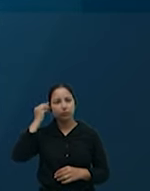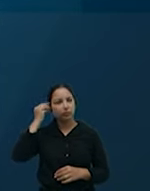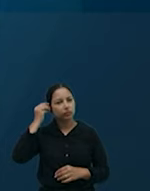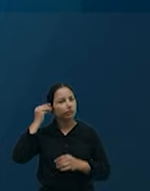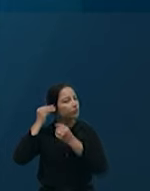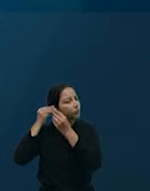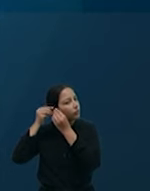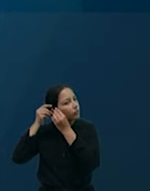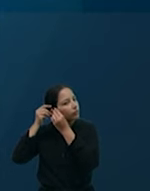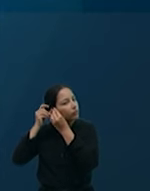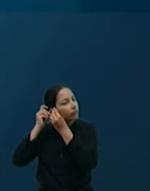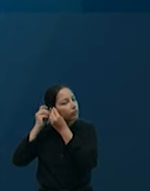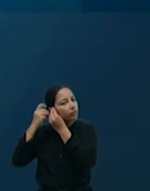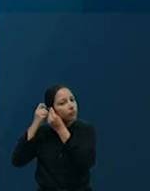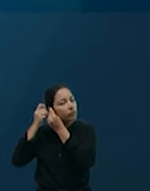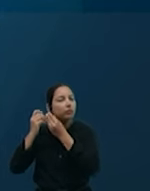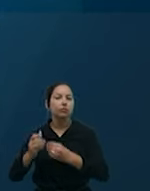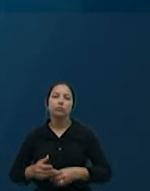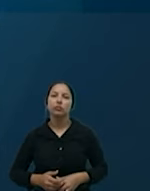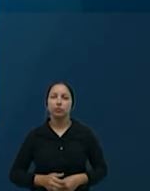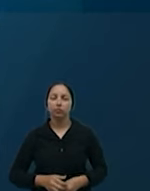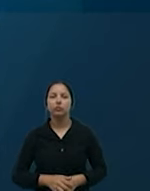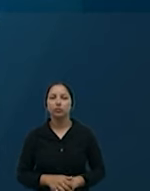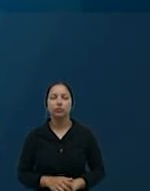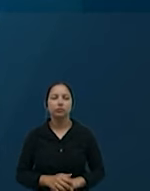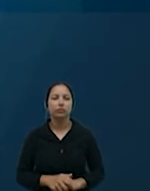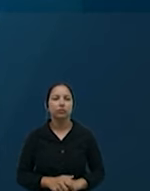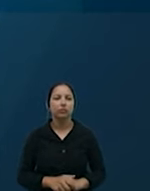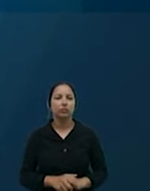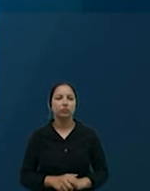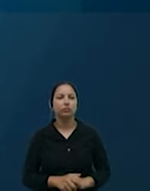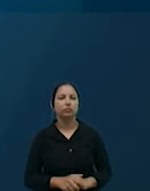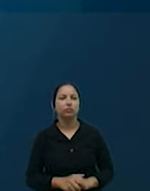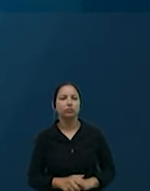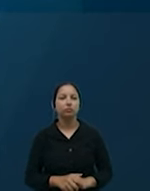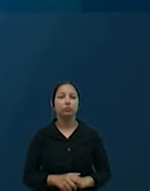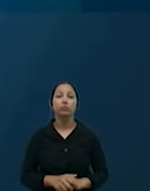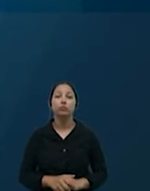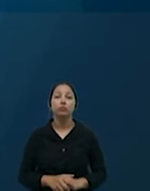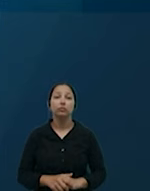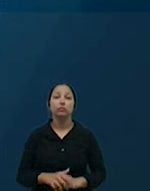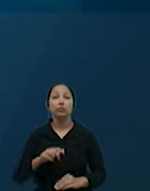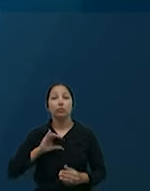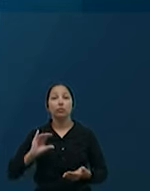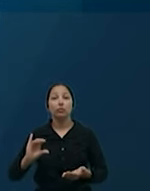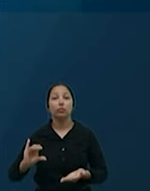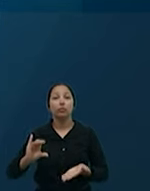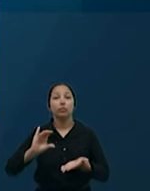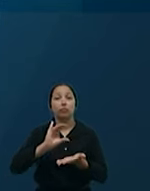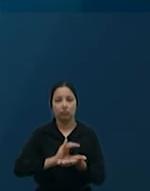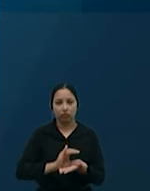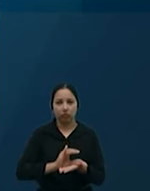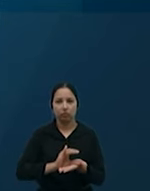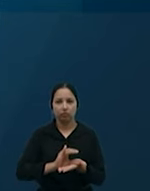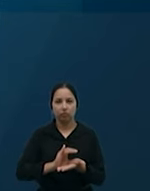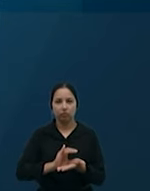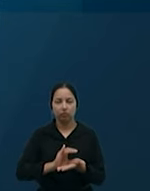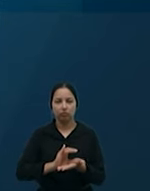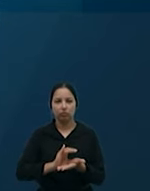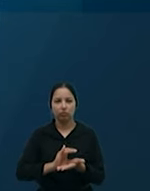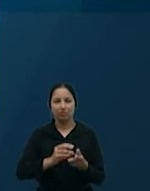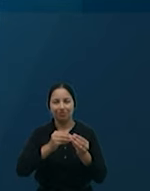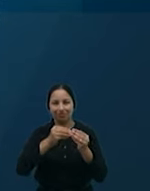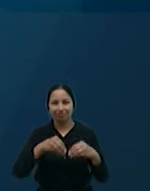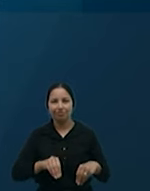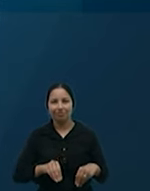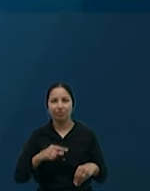discutido dos anistiados políticos, mas como a indenização por dano moral puro. Nós temos um